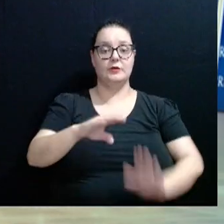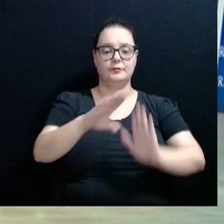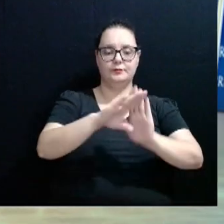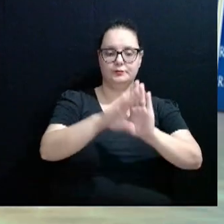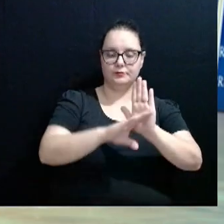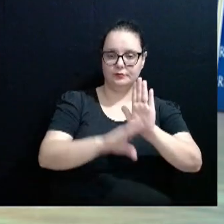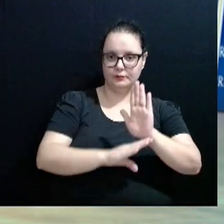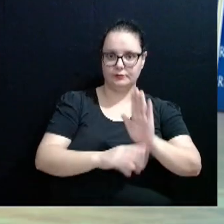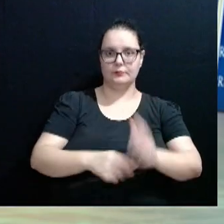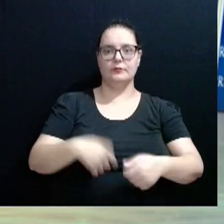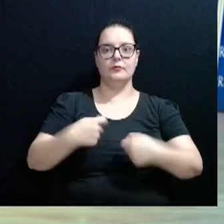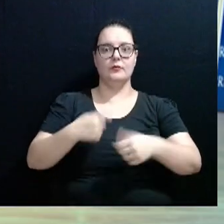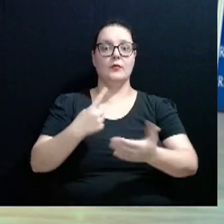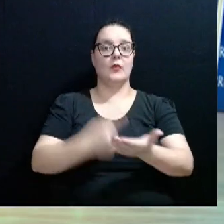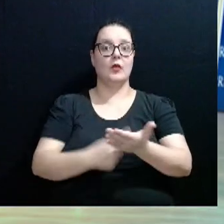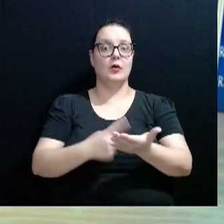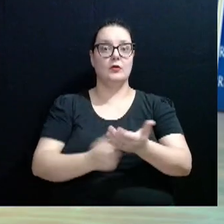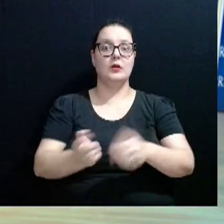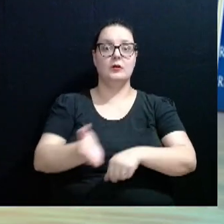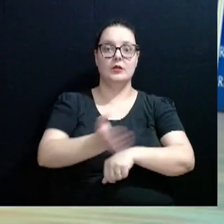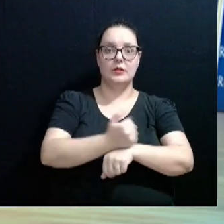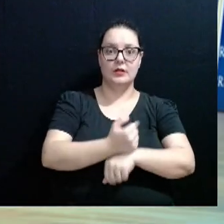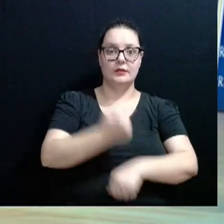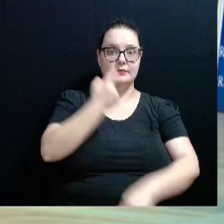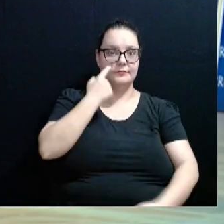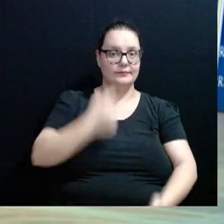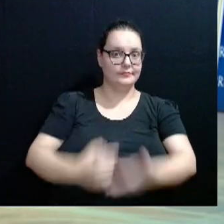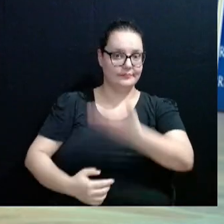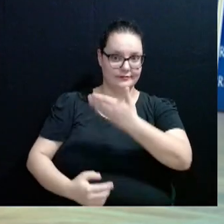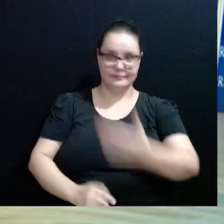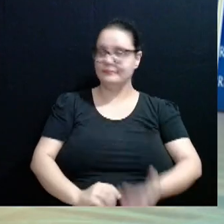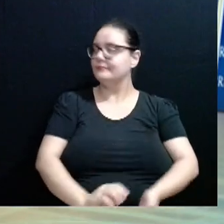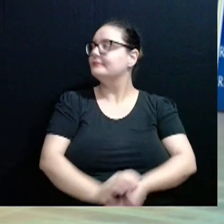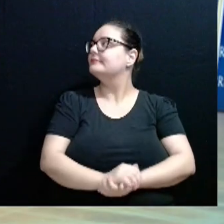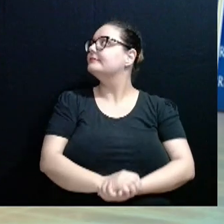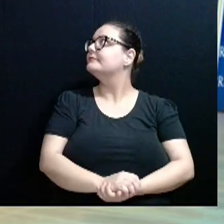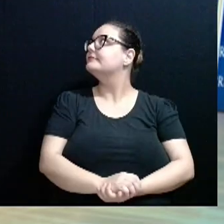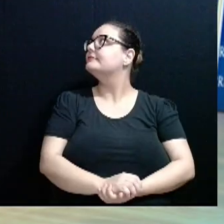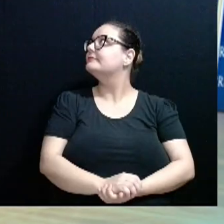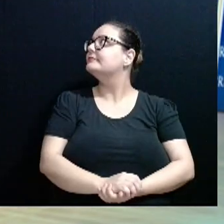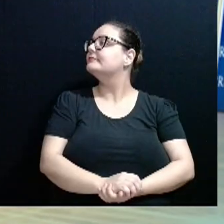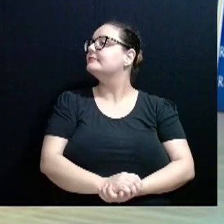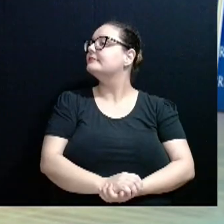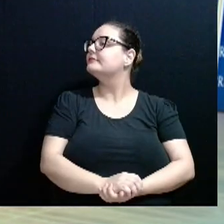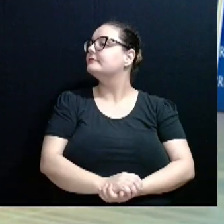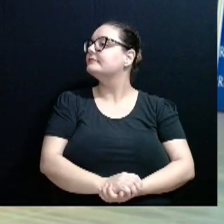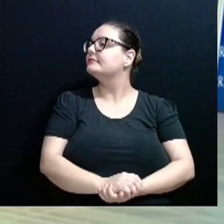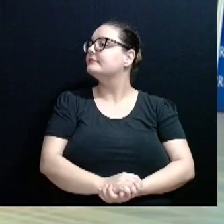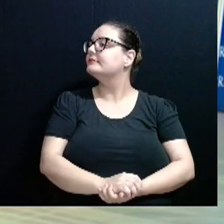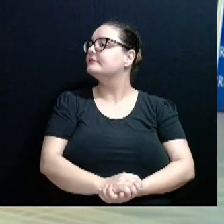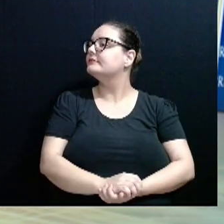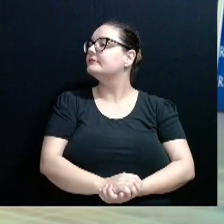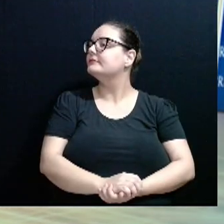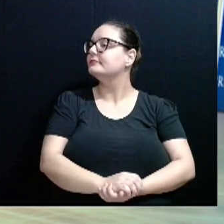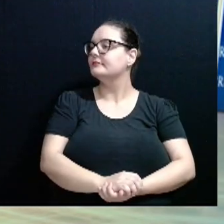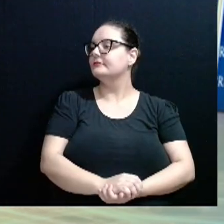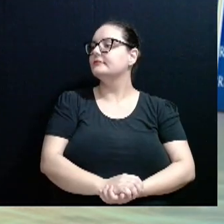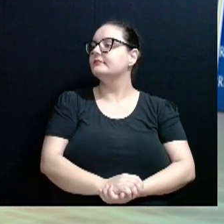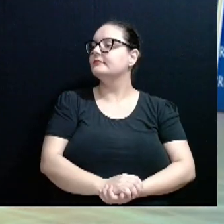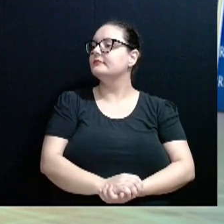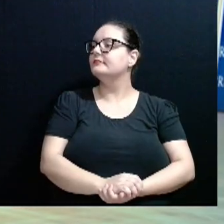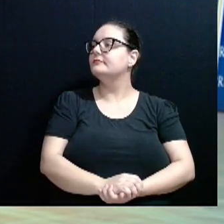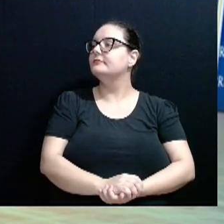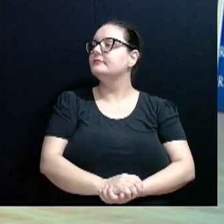de eletricista, analista de recursos humanos, analista de testes de tecnologia da